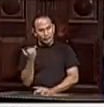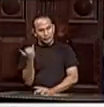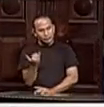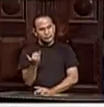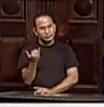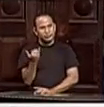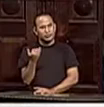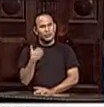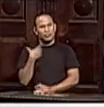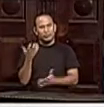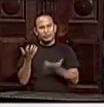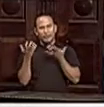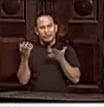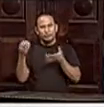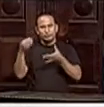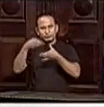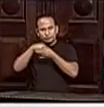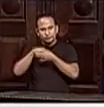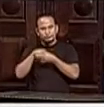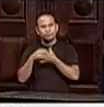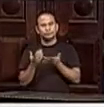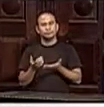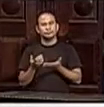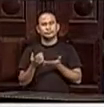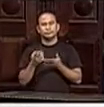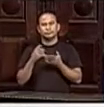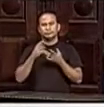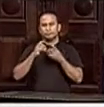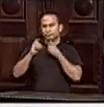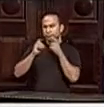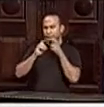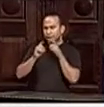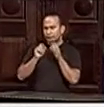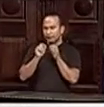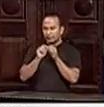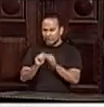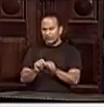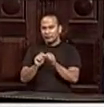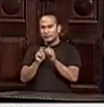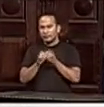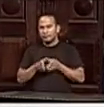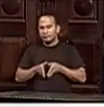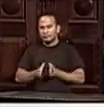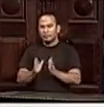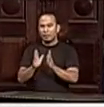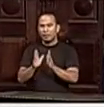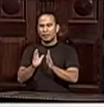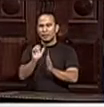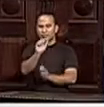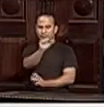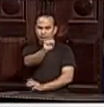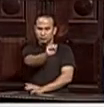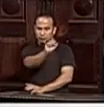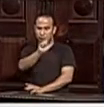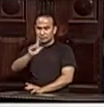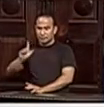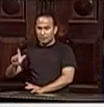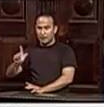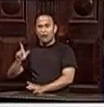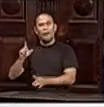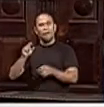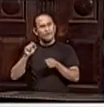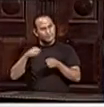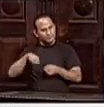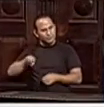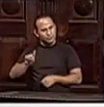quero colocar em votação aqui o debate sobre a criação da linha em São Gonçalo. Vamos debater,